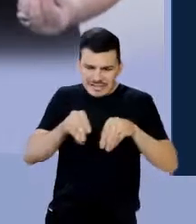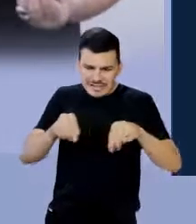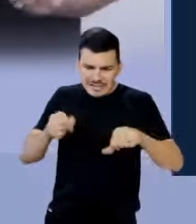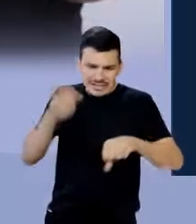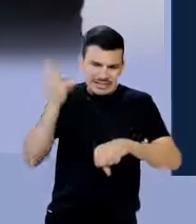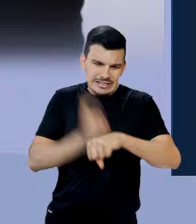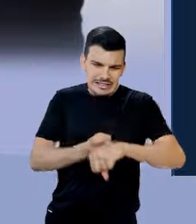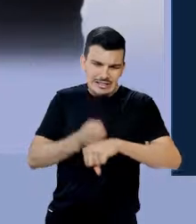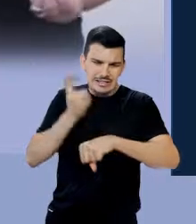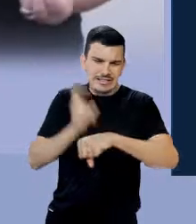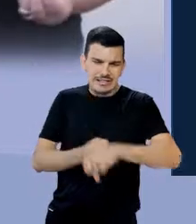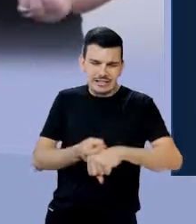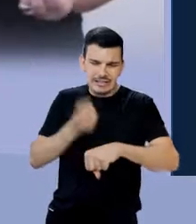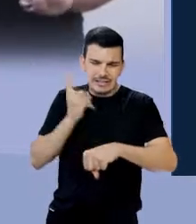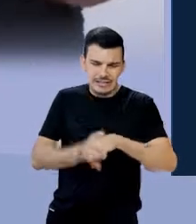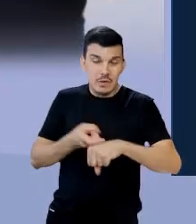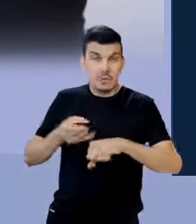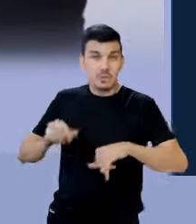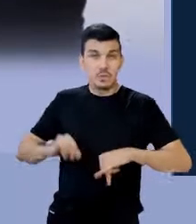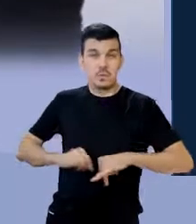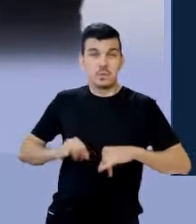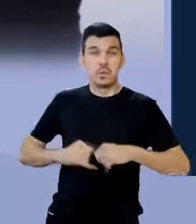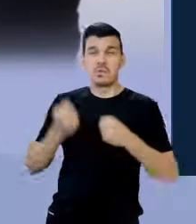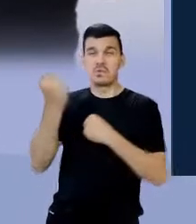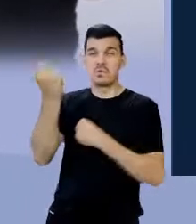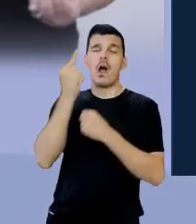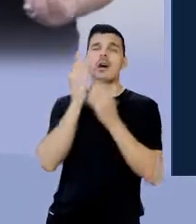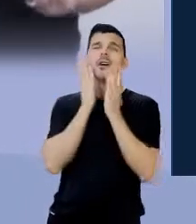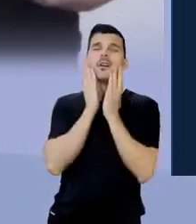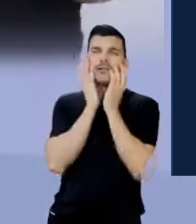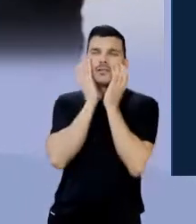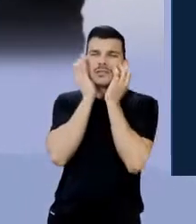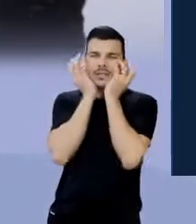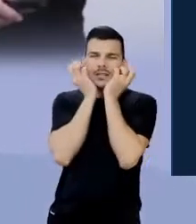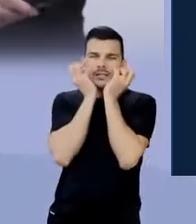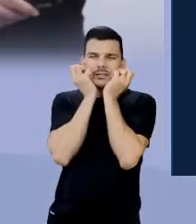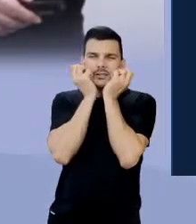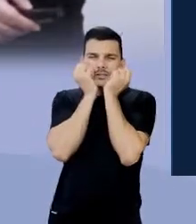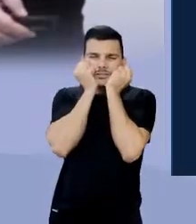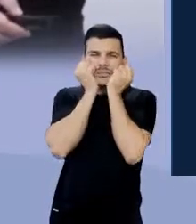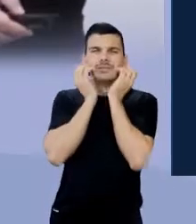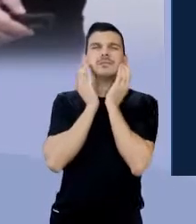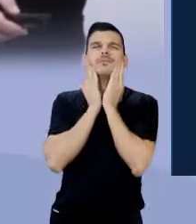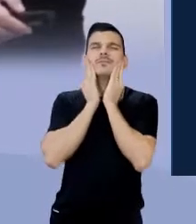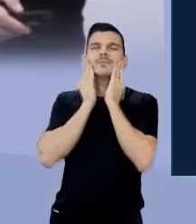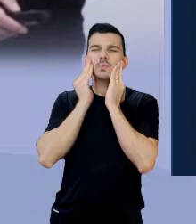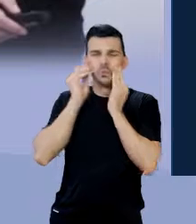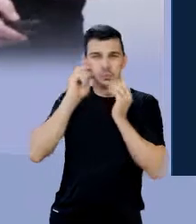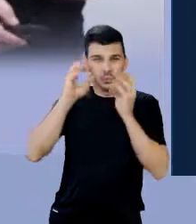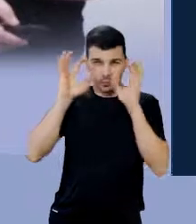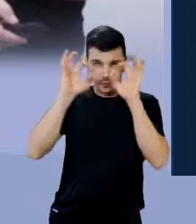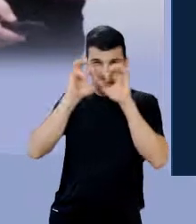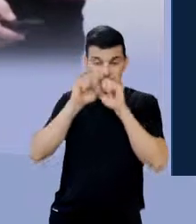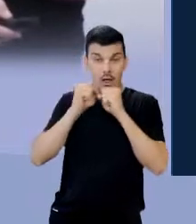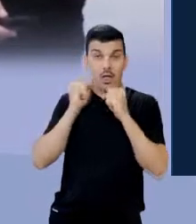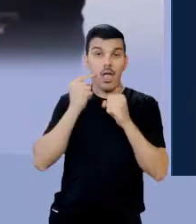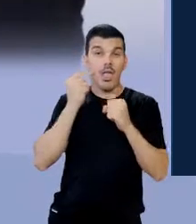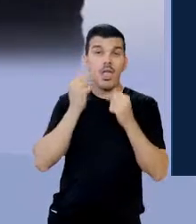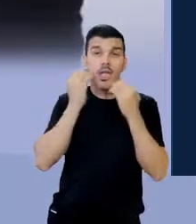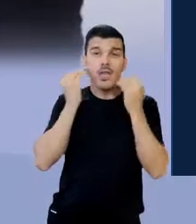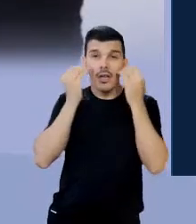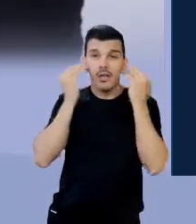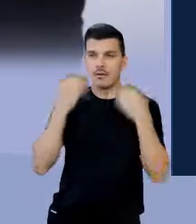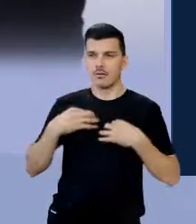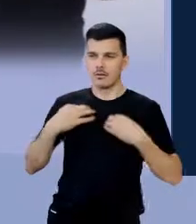seca, a essas agruras, esse homem envelhecido, a pele muito escura,